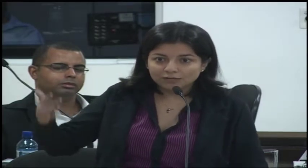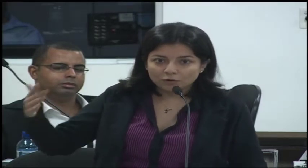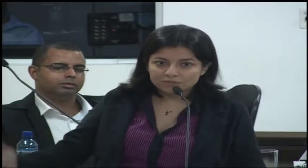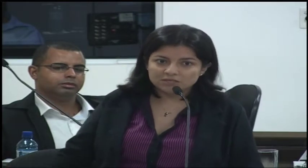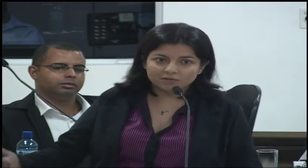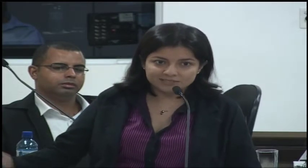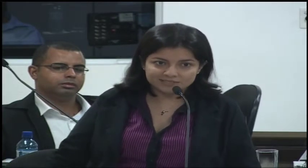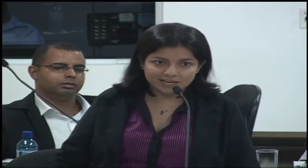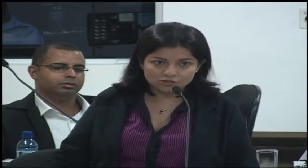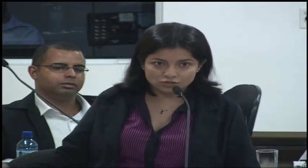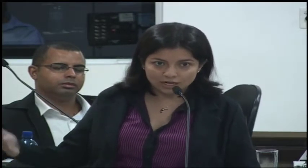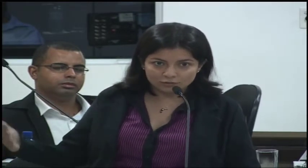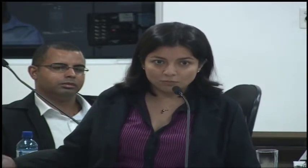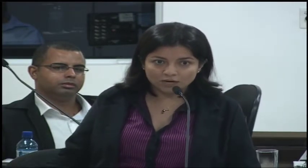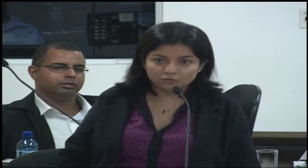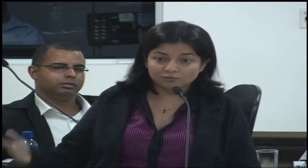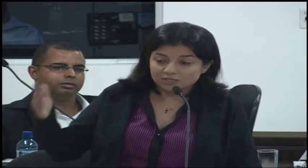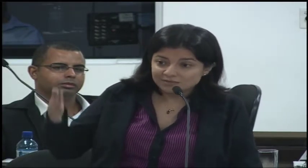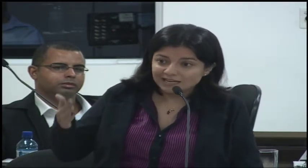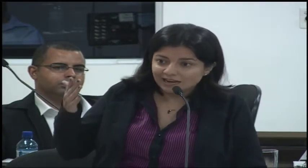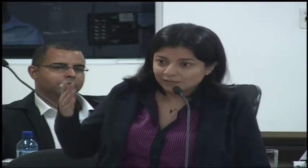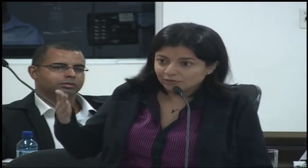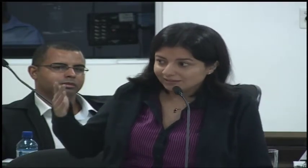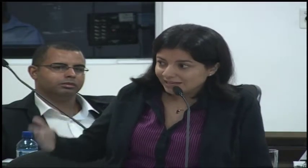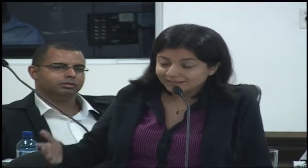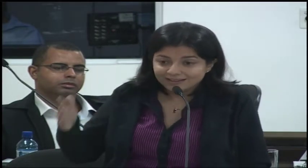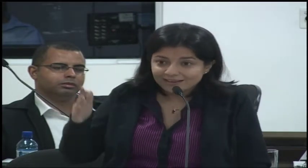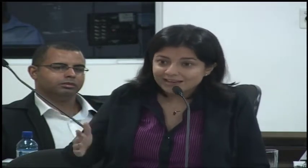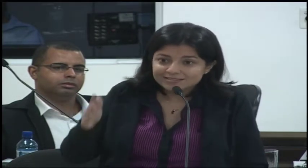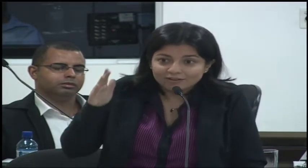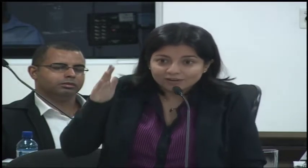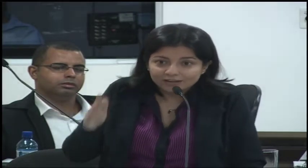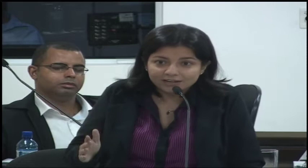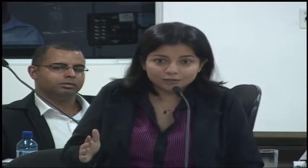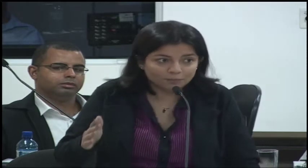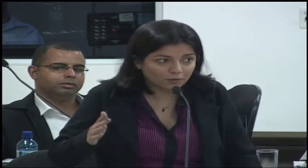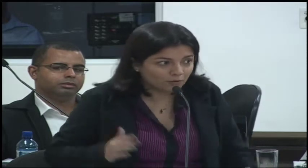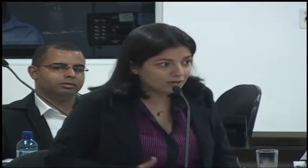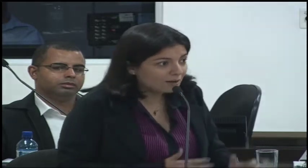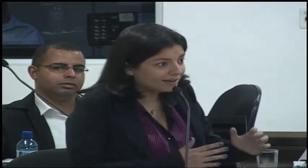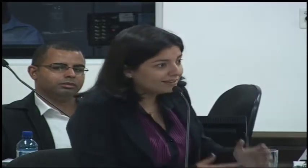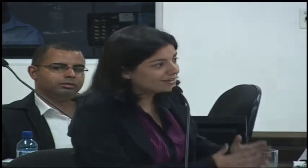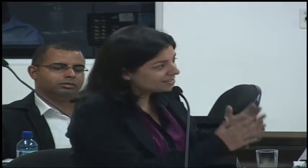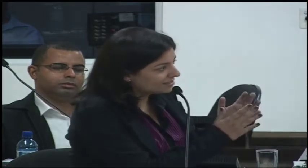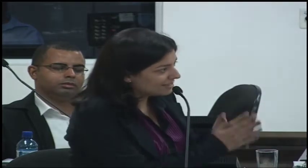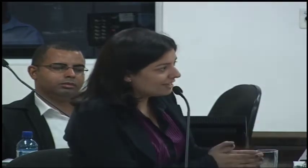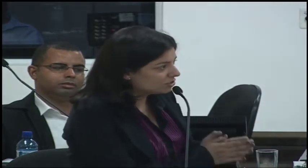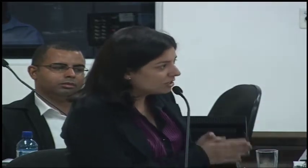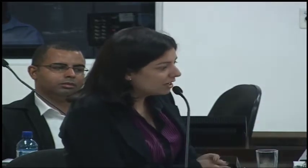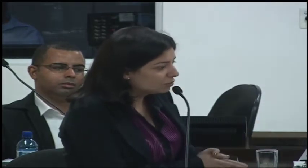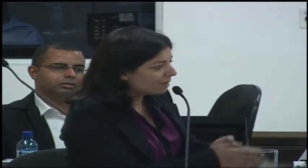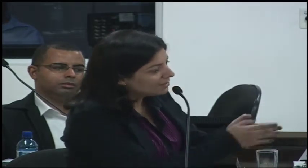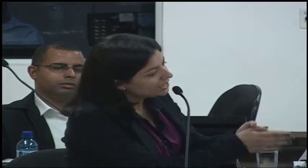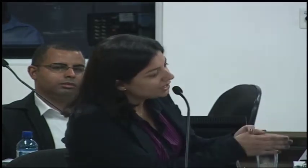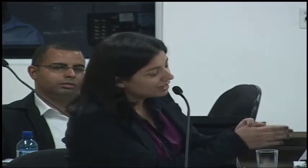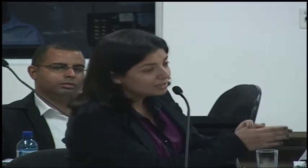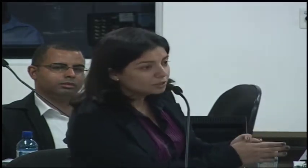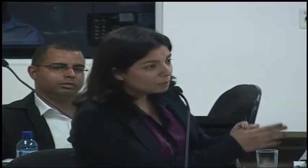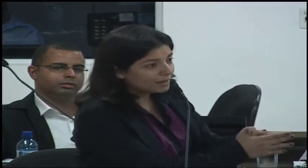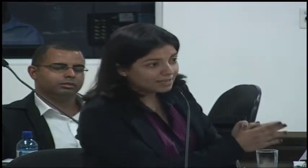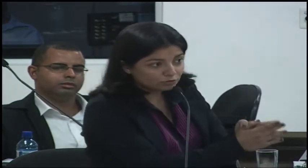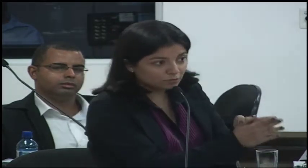da comissão existente de direitos humanos se você fizer a leitura atenta ninguém está falando pra colocar uma criança de 7 anos uma menina